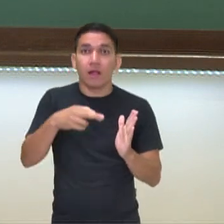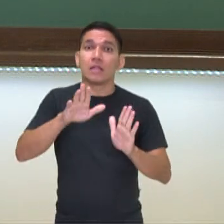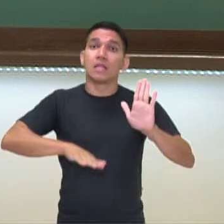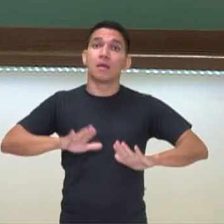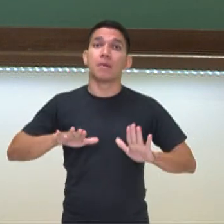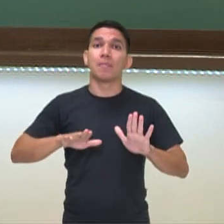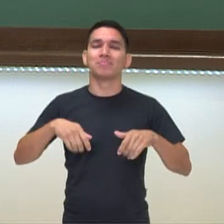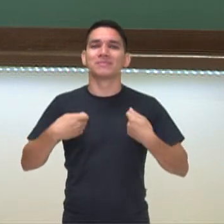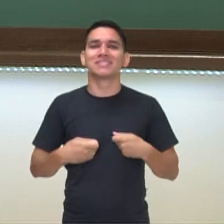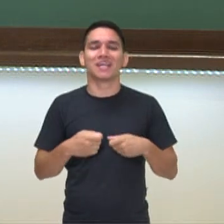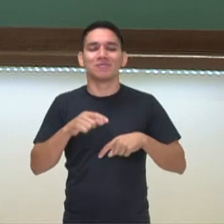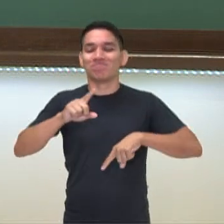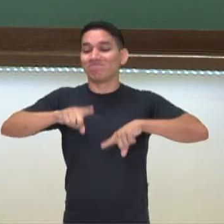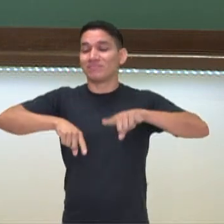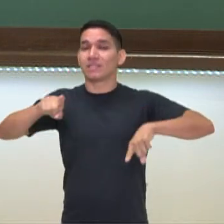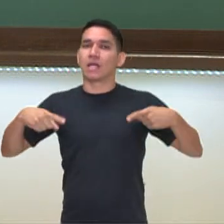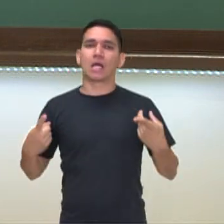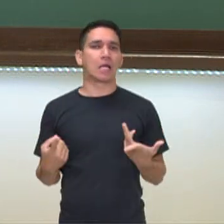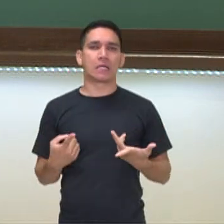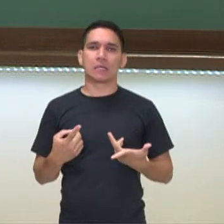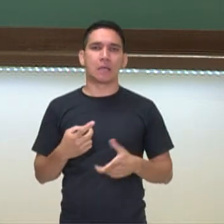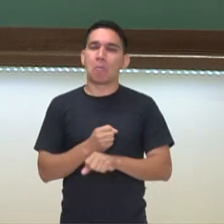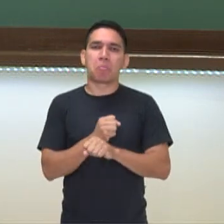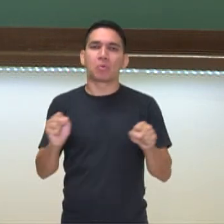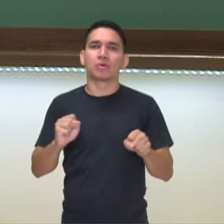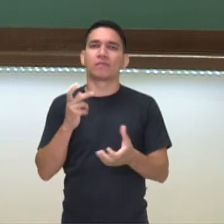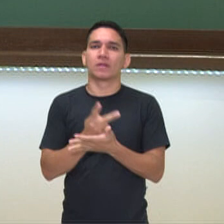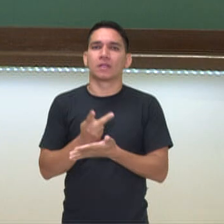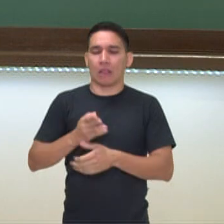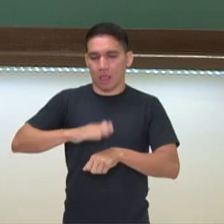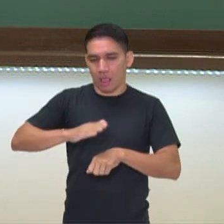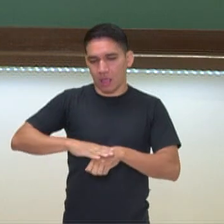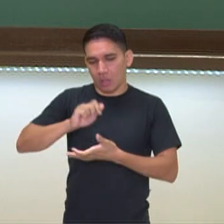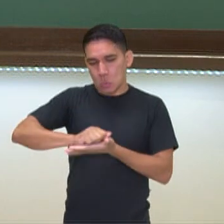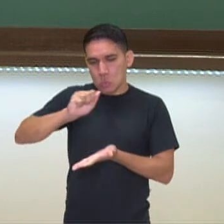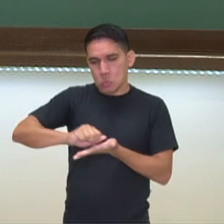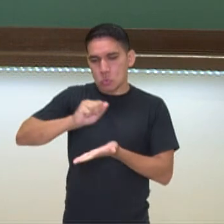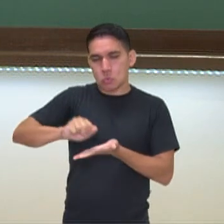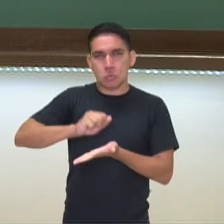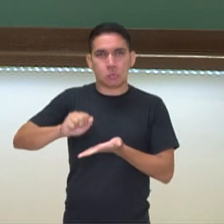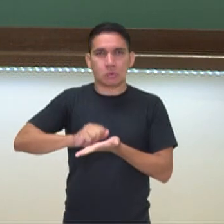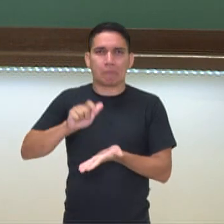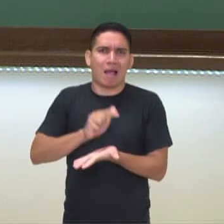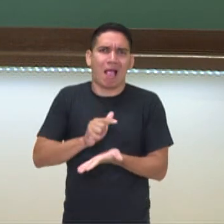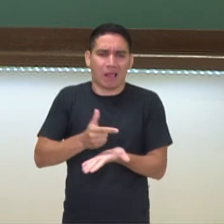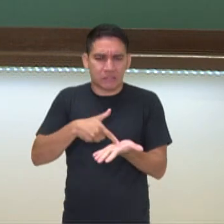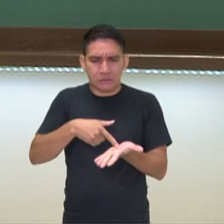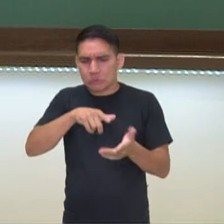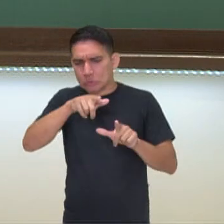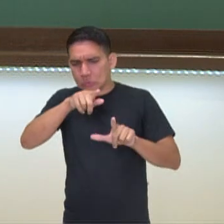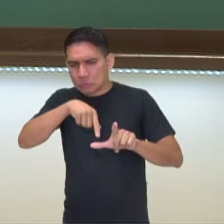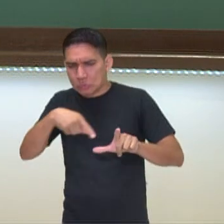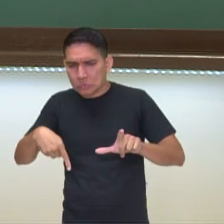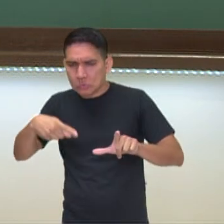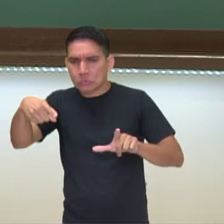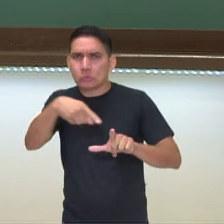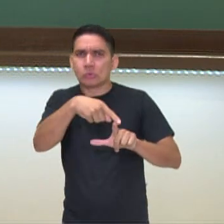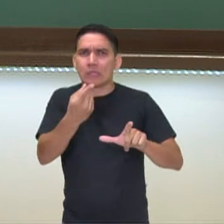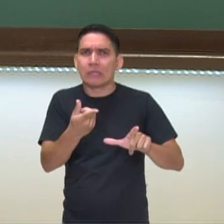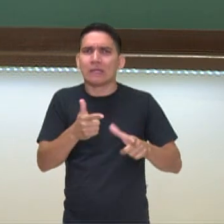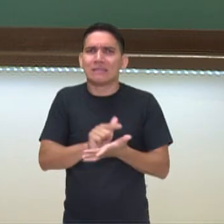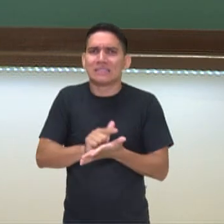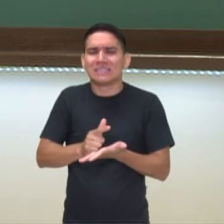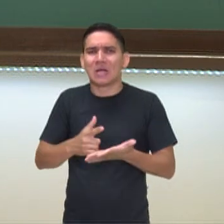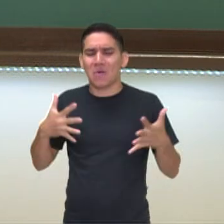mais dinâmico. Você não vai conseguir ficar montando toda hora esse gráfico ali num papel quadriculado, vai ficar meio confuso e